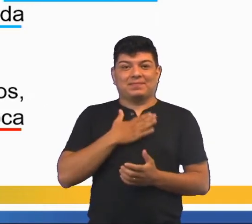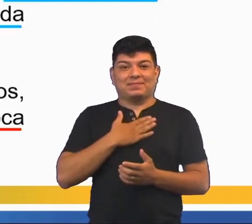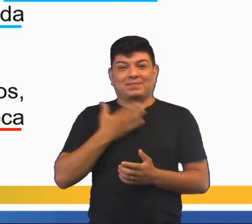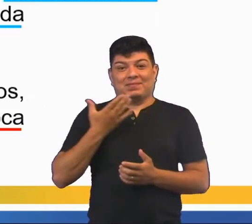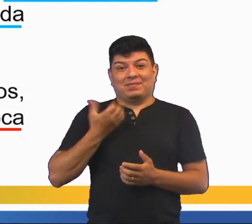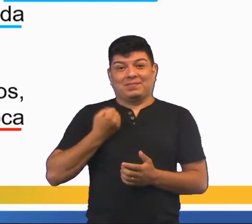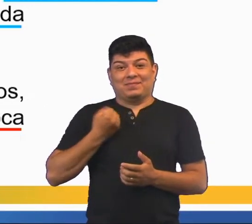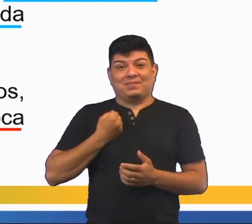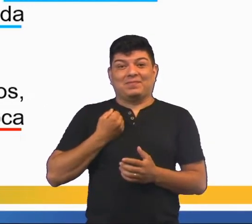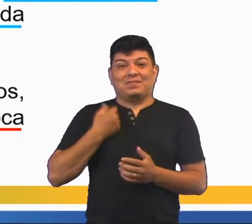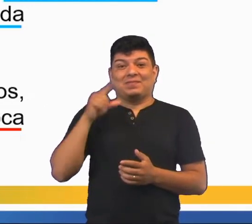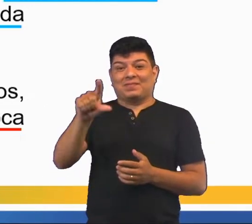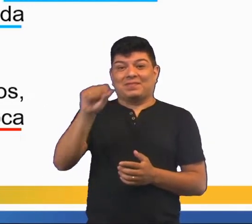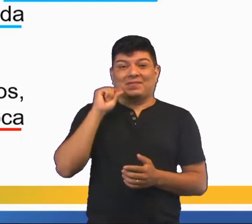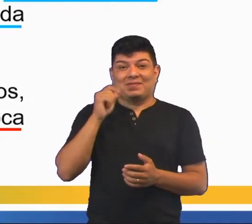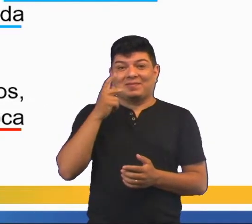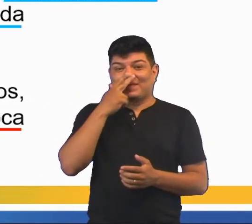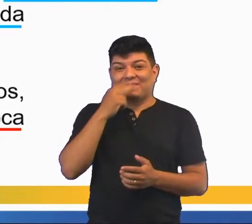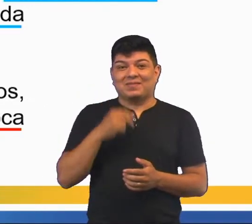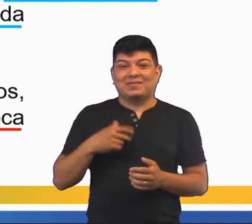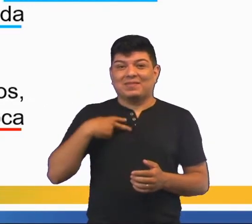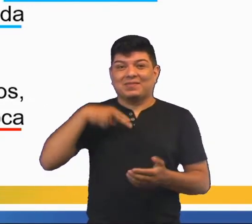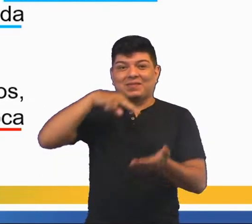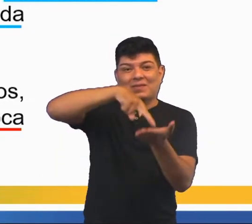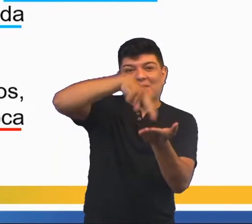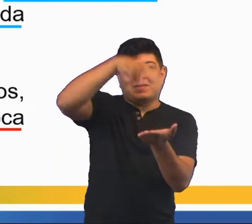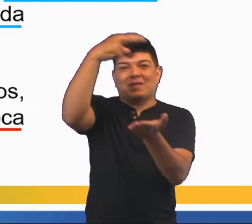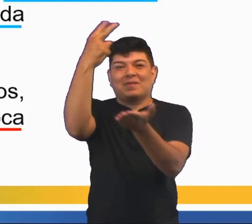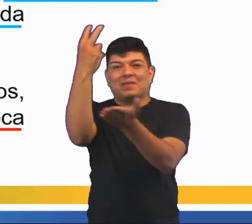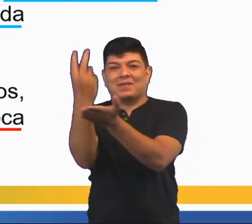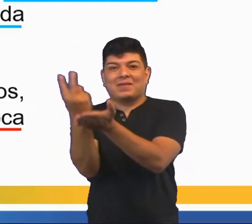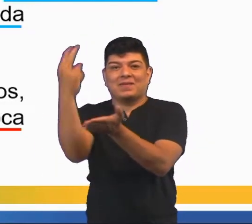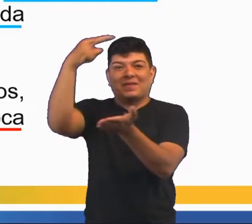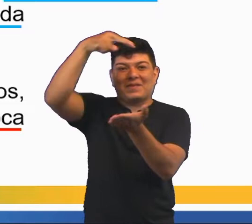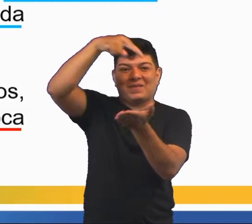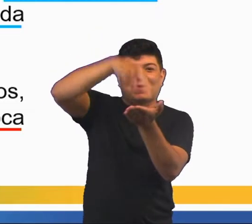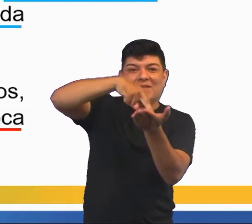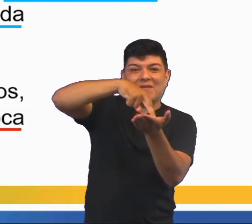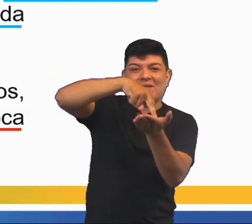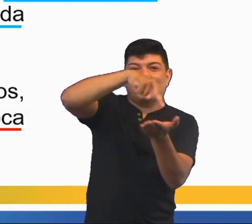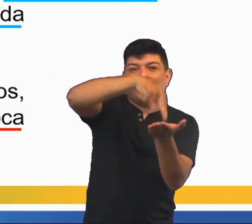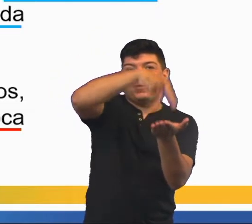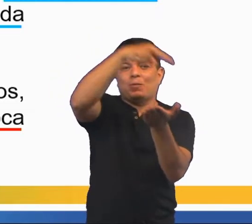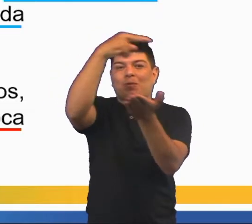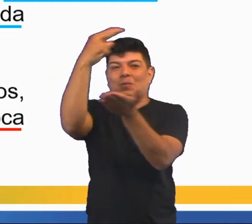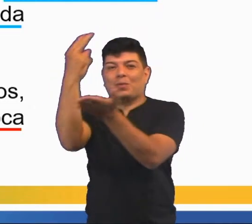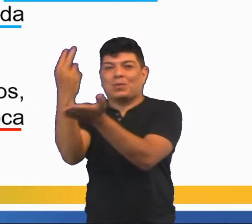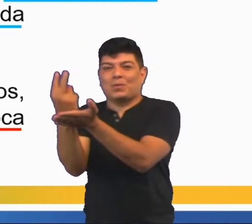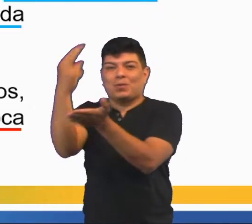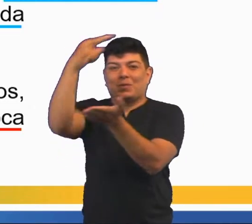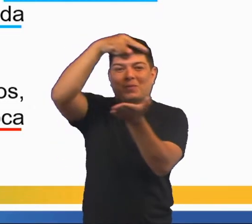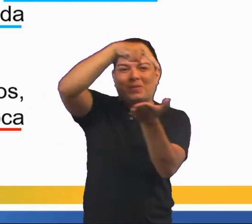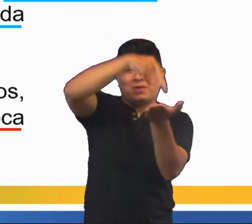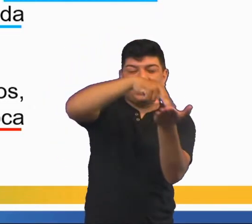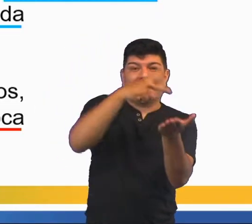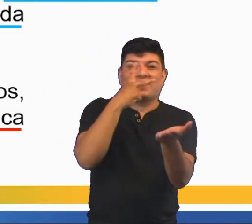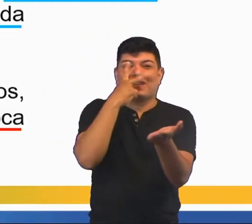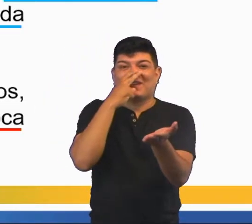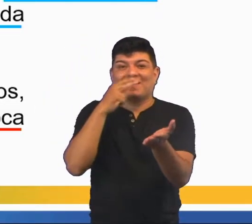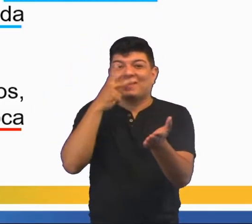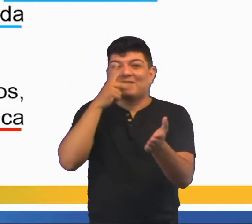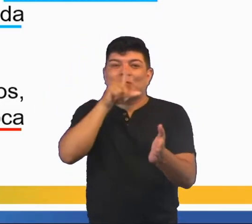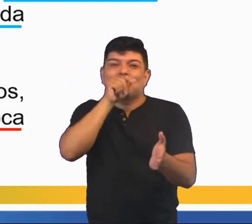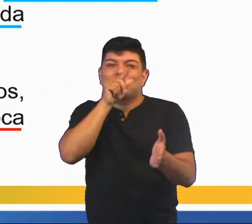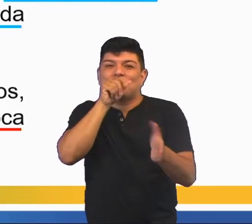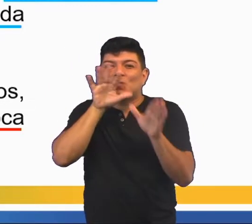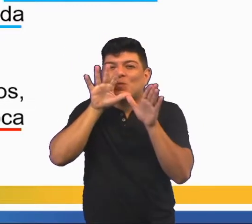número preferido era o dos trapezistas. Eles voavam de um lado para o outro, parecendo